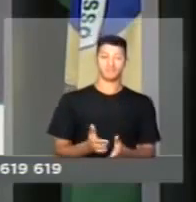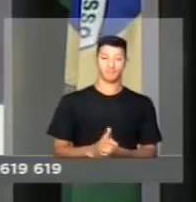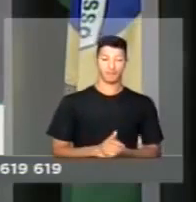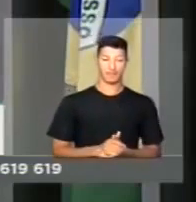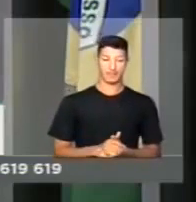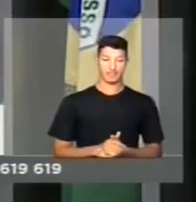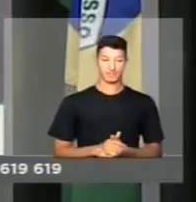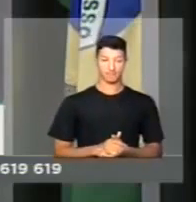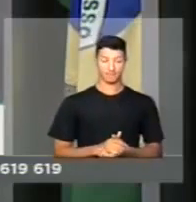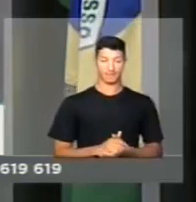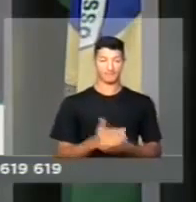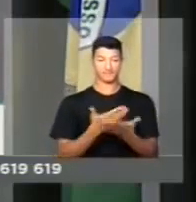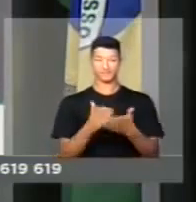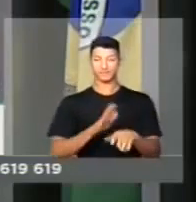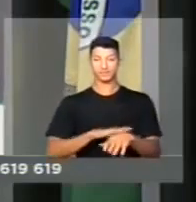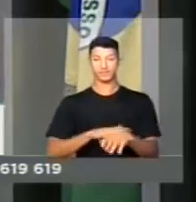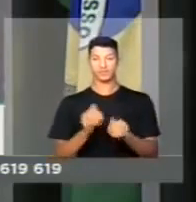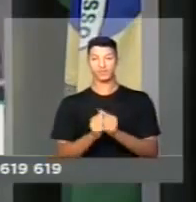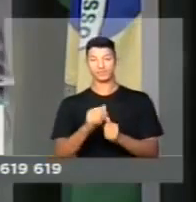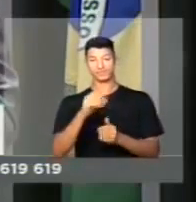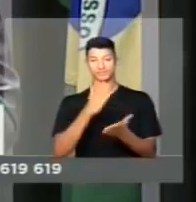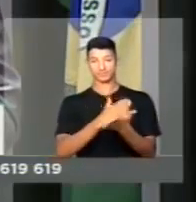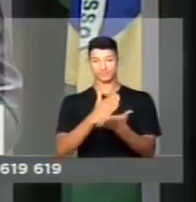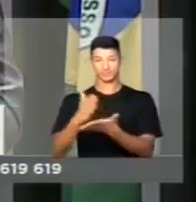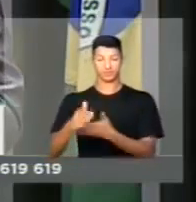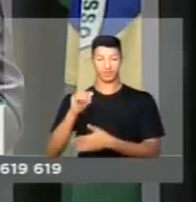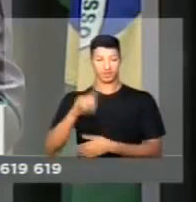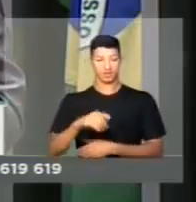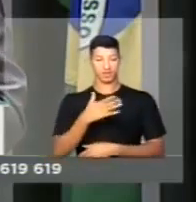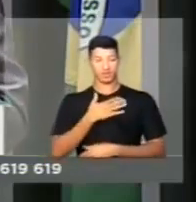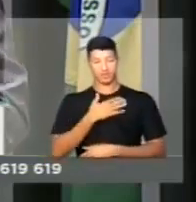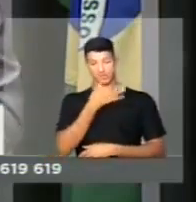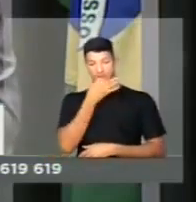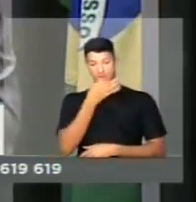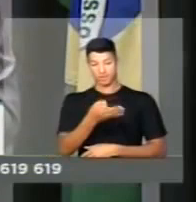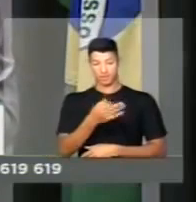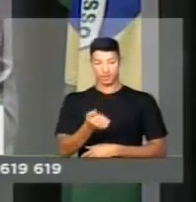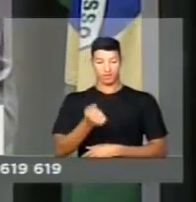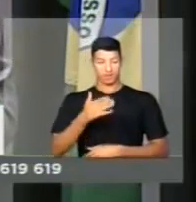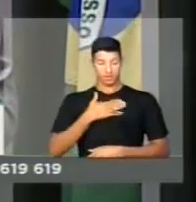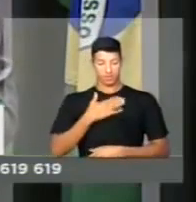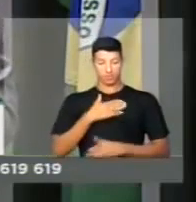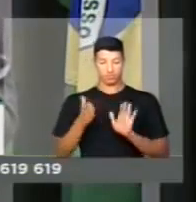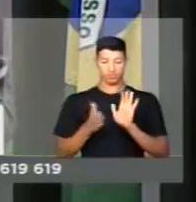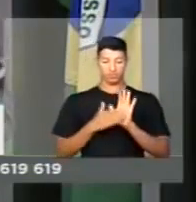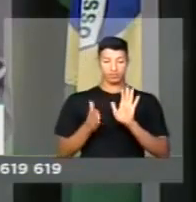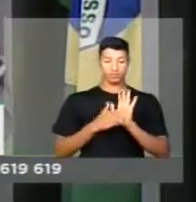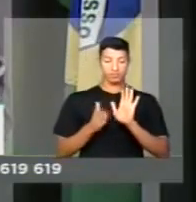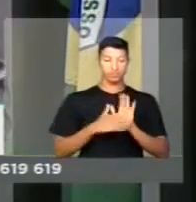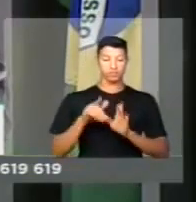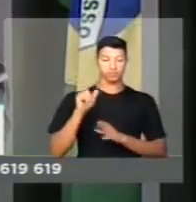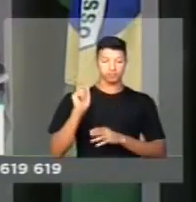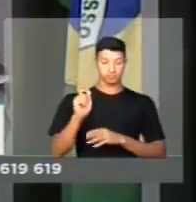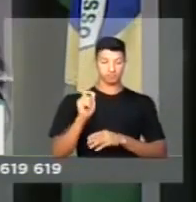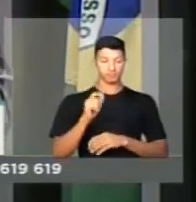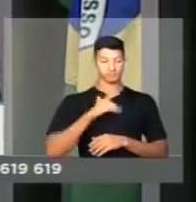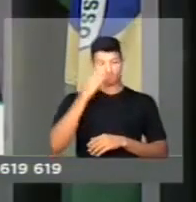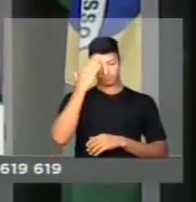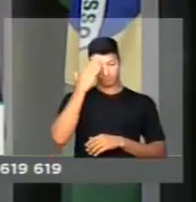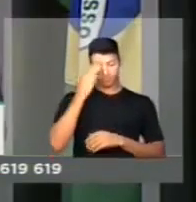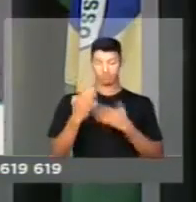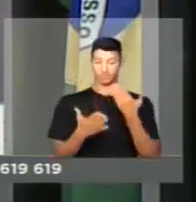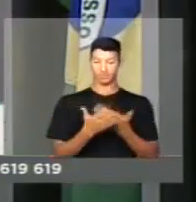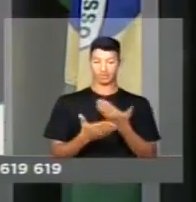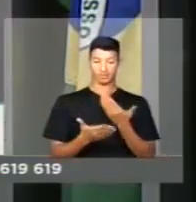tempo com a questão da partilha. Essa é, no meu ponto de vista, a minha proposta, que entendo